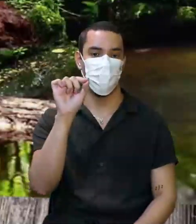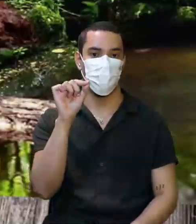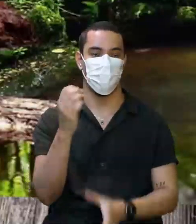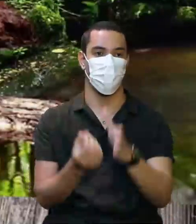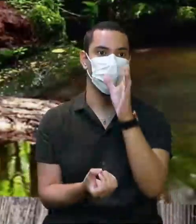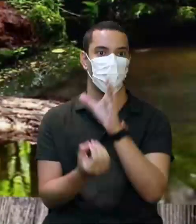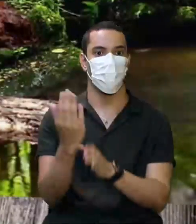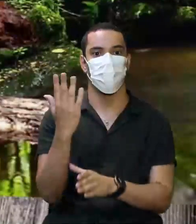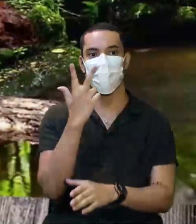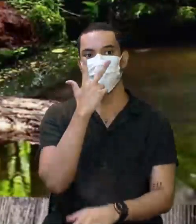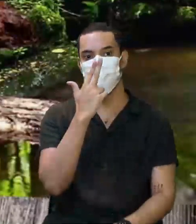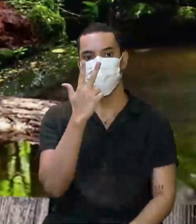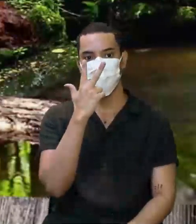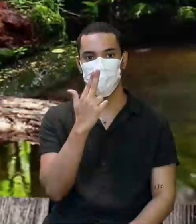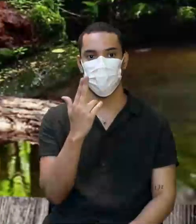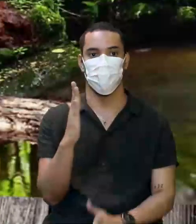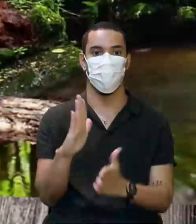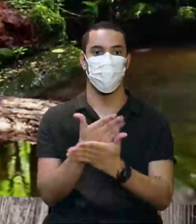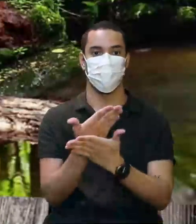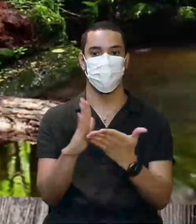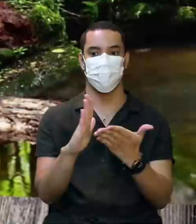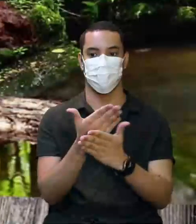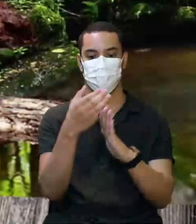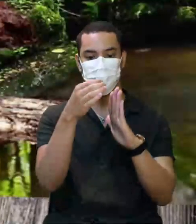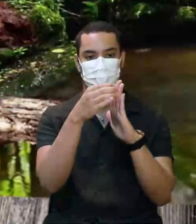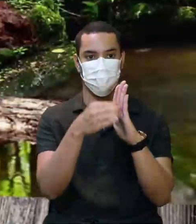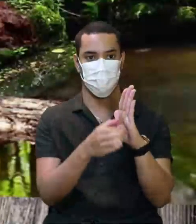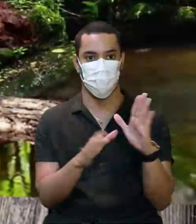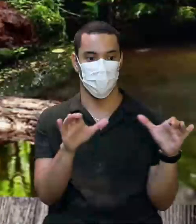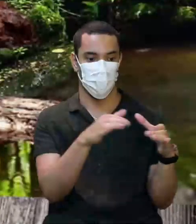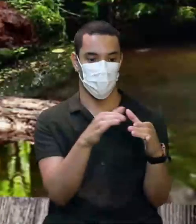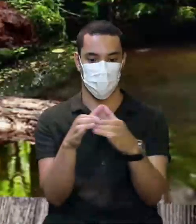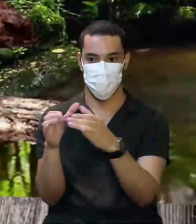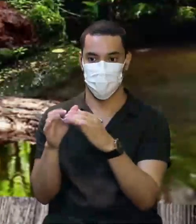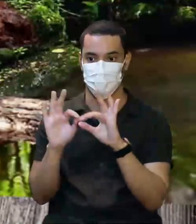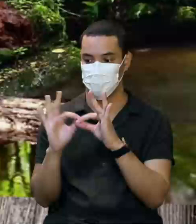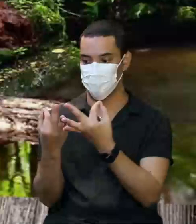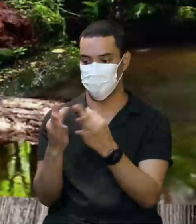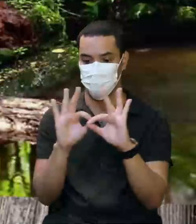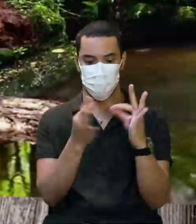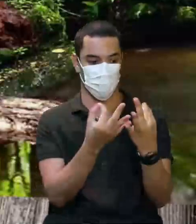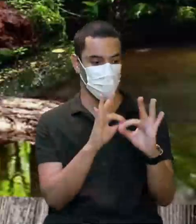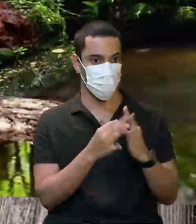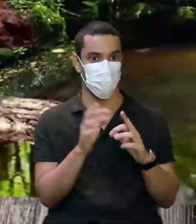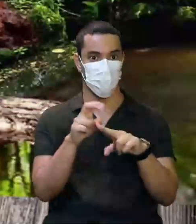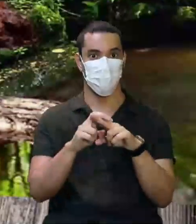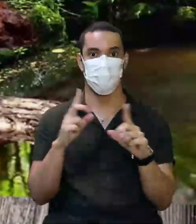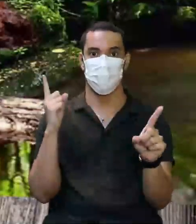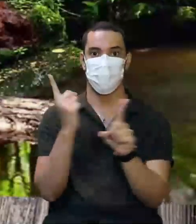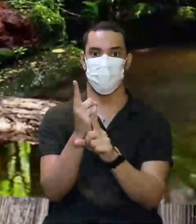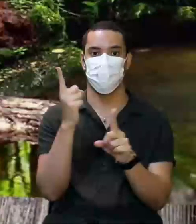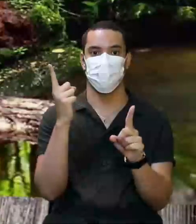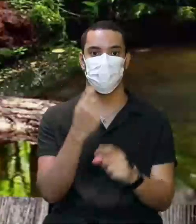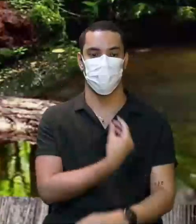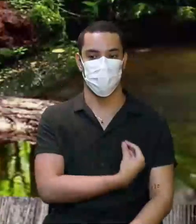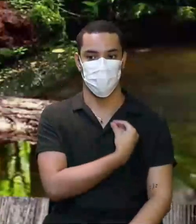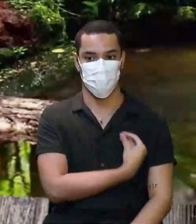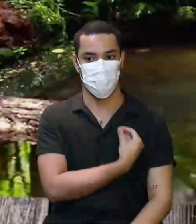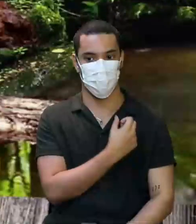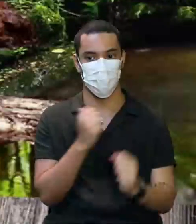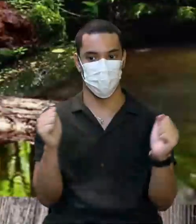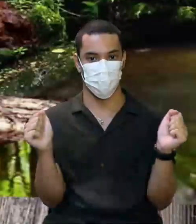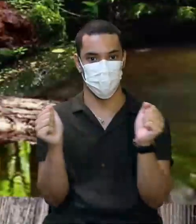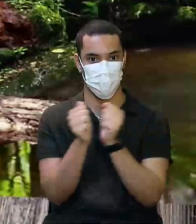formar unidades, pequenos núcleos familiares. Eles identificaram que viver